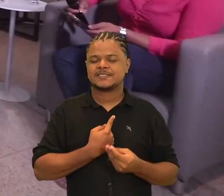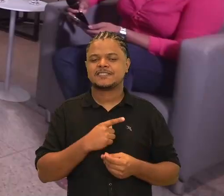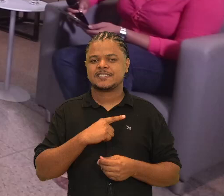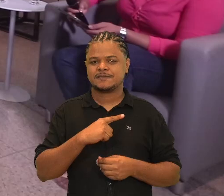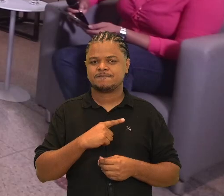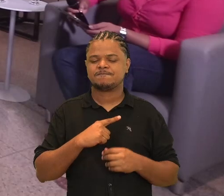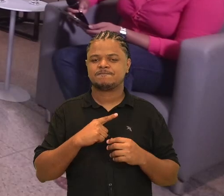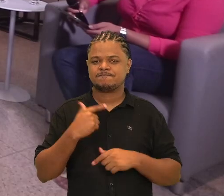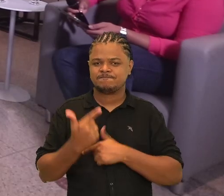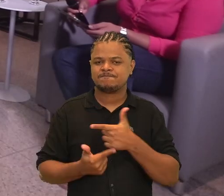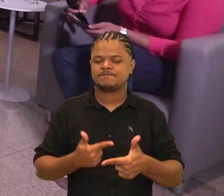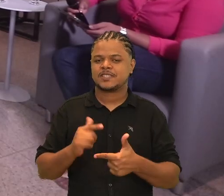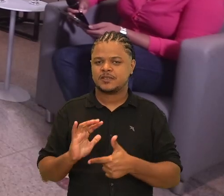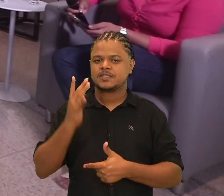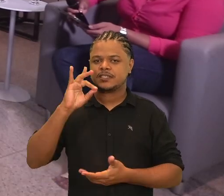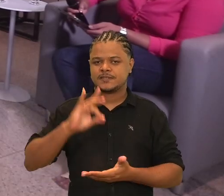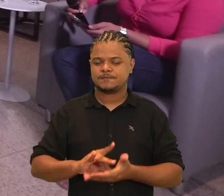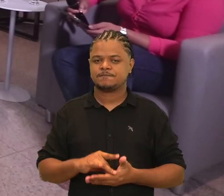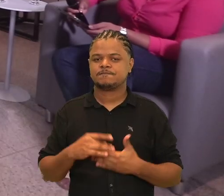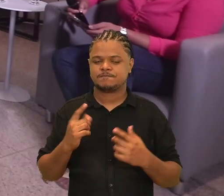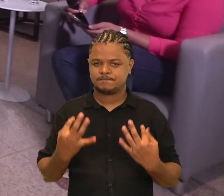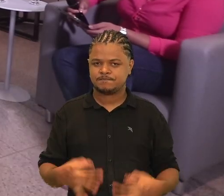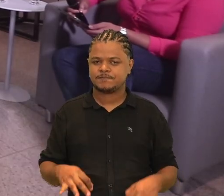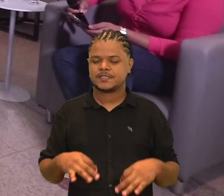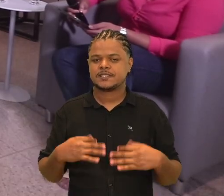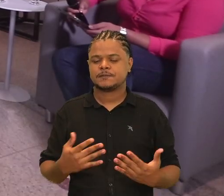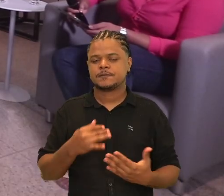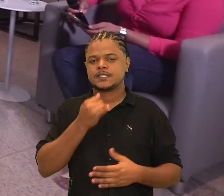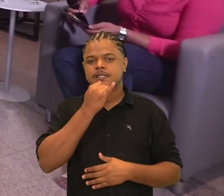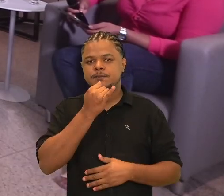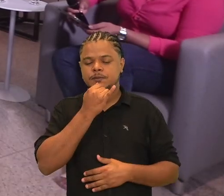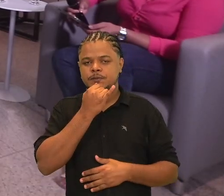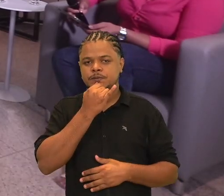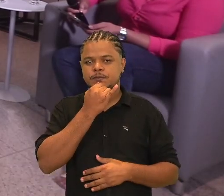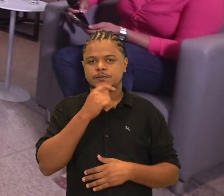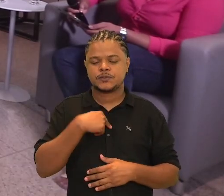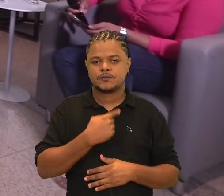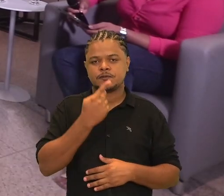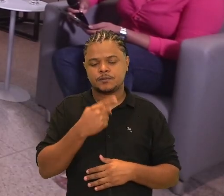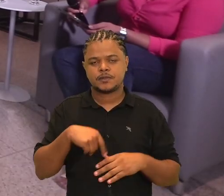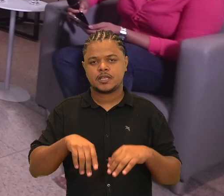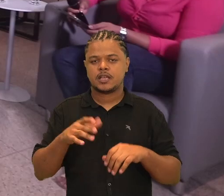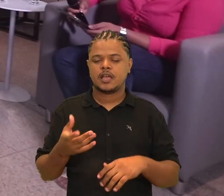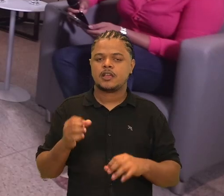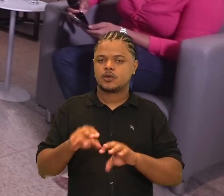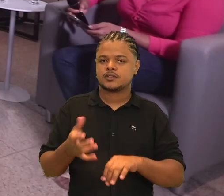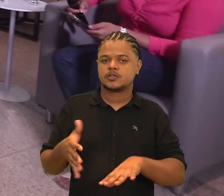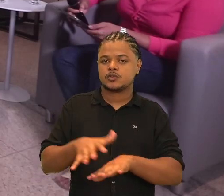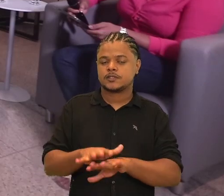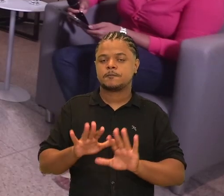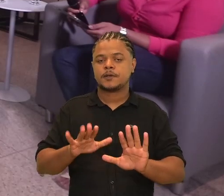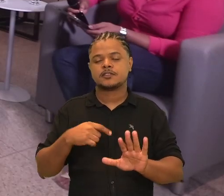muito para que isso aconteça, né? Então, por exemplo, a gente fala de uma educação inclusiva, mas a gente